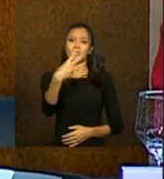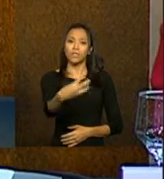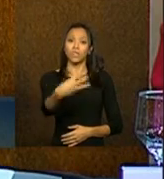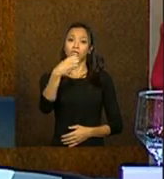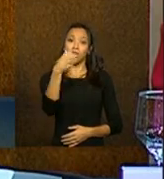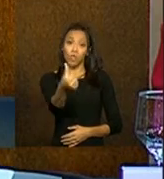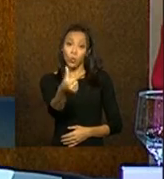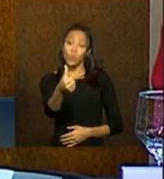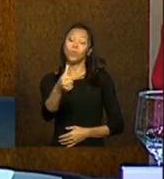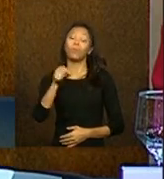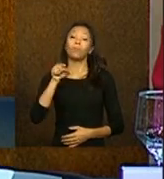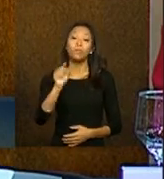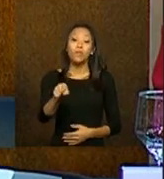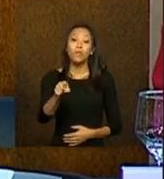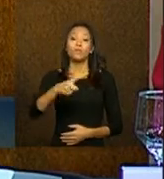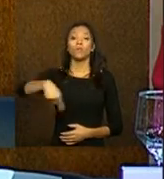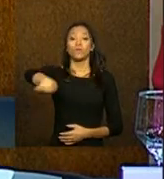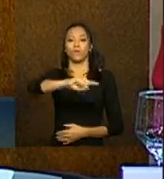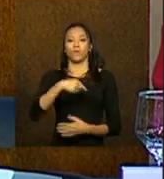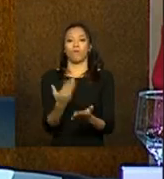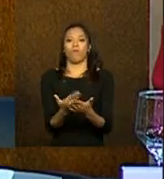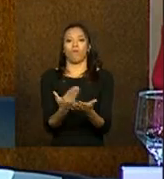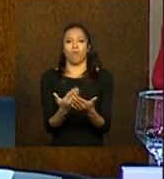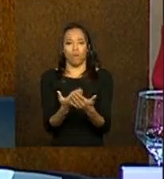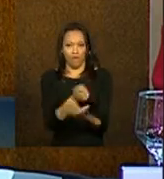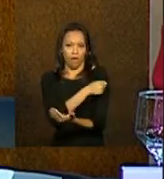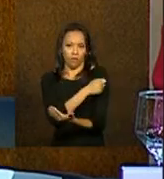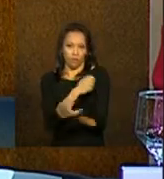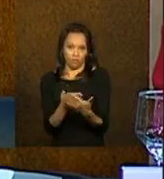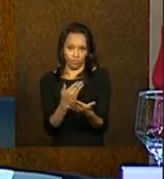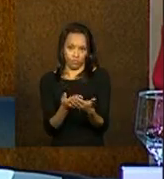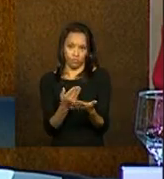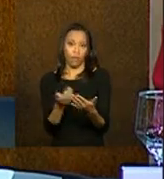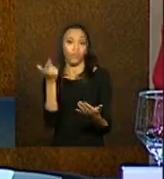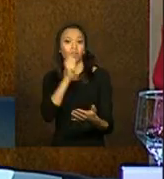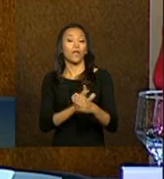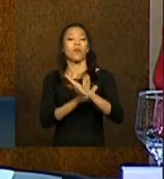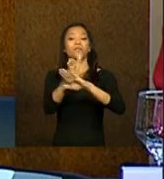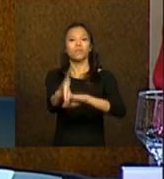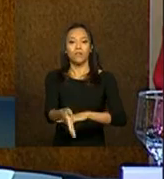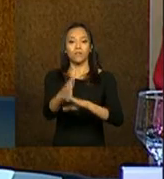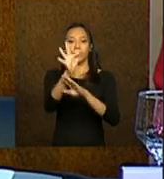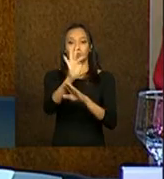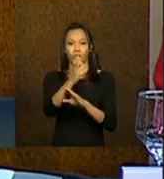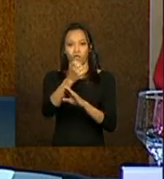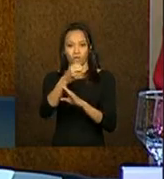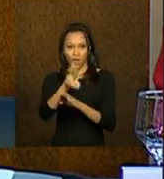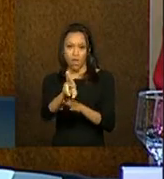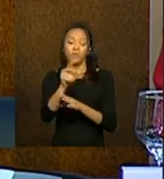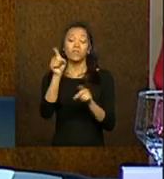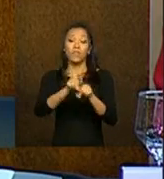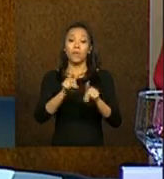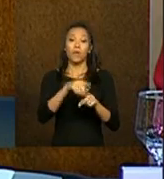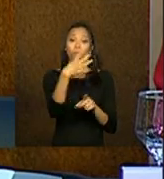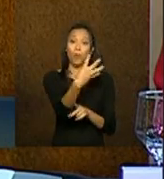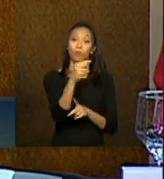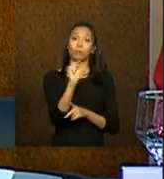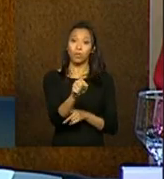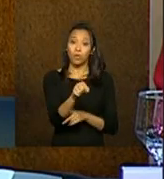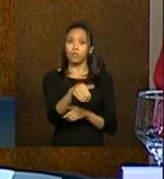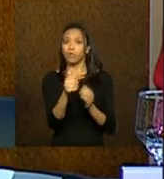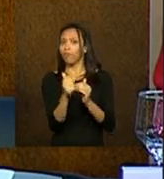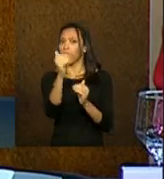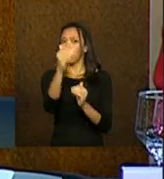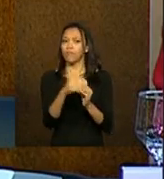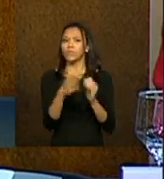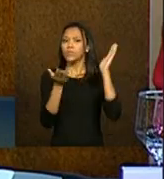estudantes pardos e negros que puderam ter acesso ao FIES. E 4.400 indígenas também tiveram